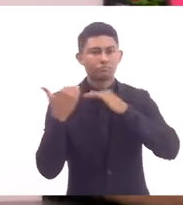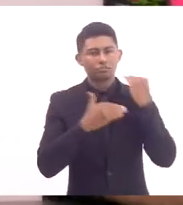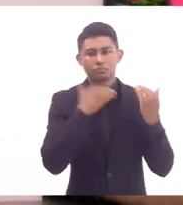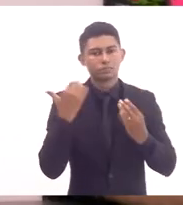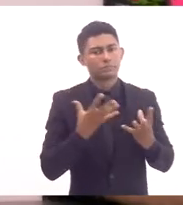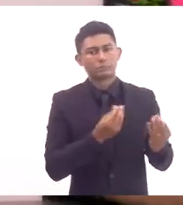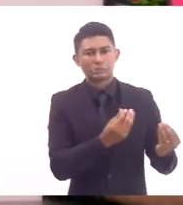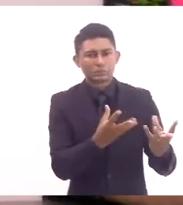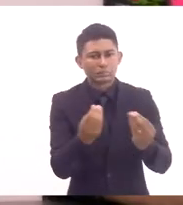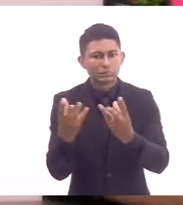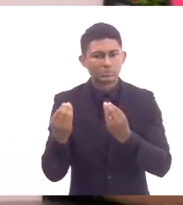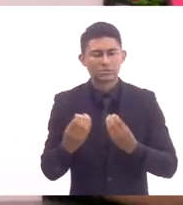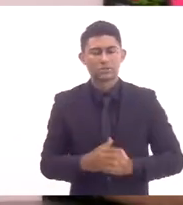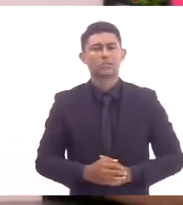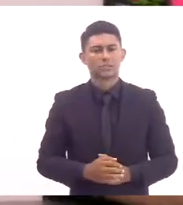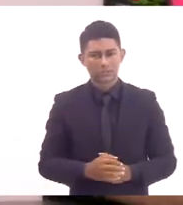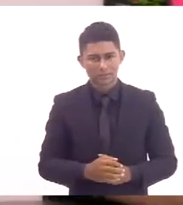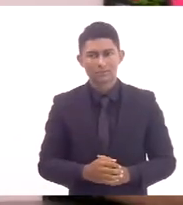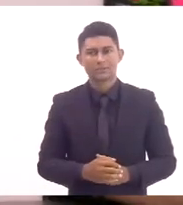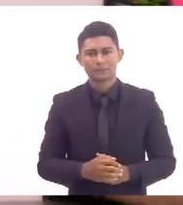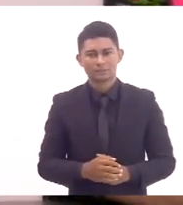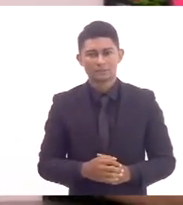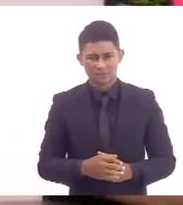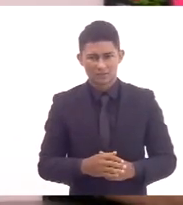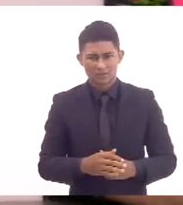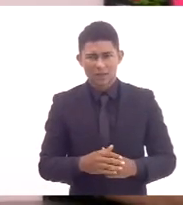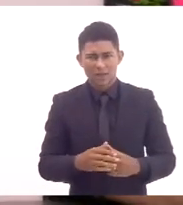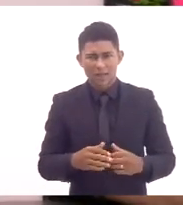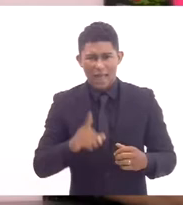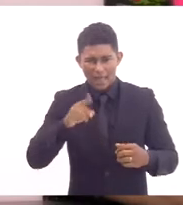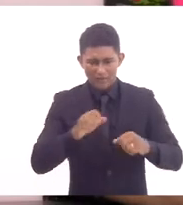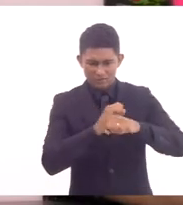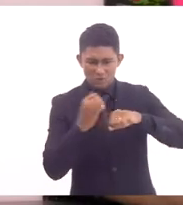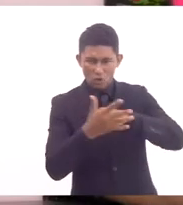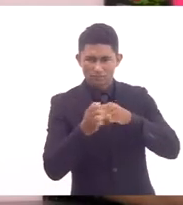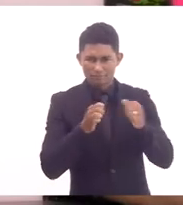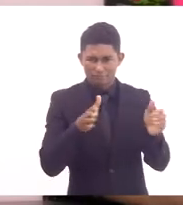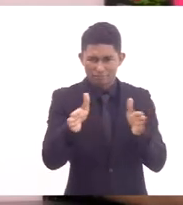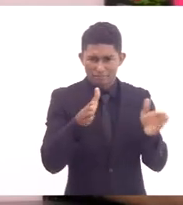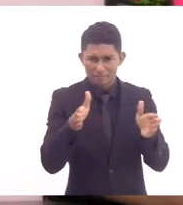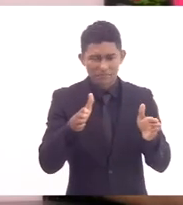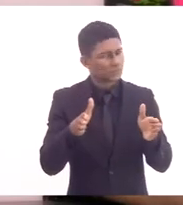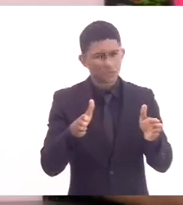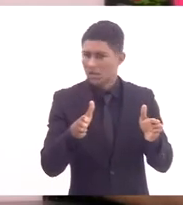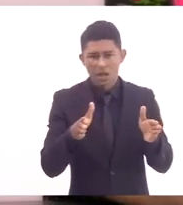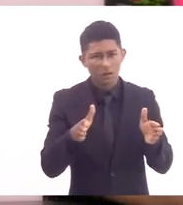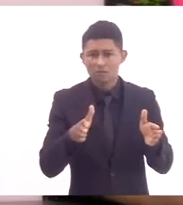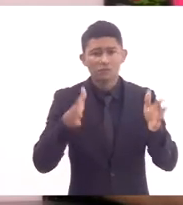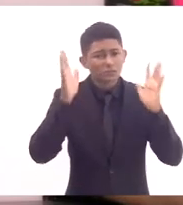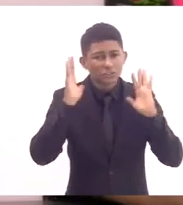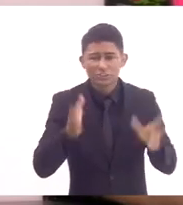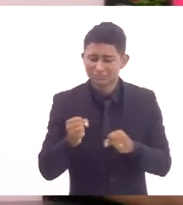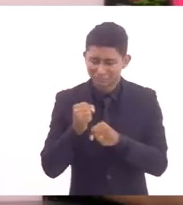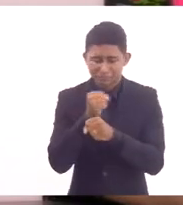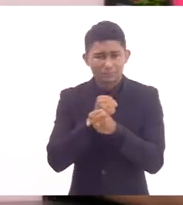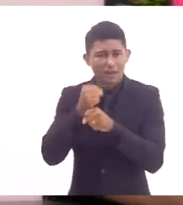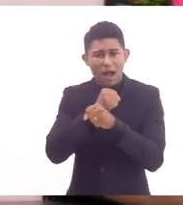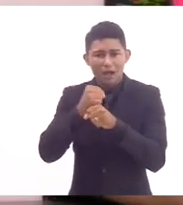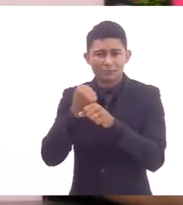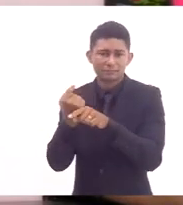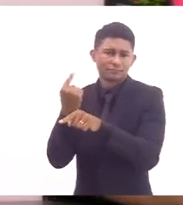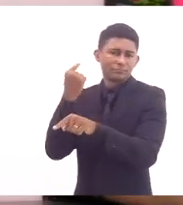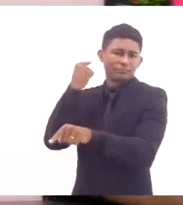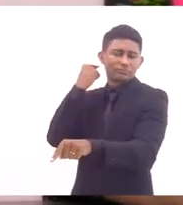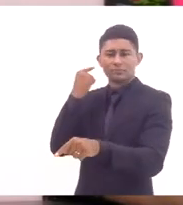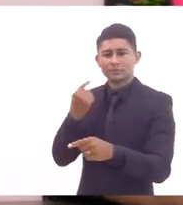de mortalidade materna que não é de agora do período da convite foi muito bem falado tanto pela Doutora a Ágata